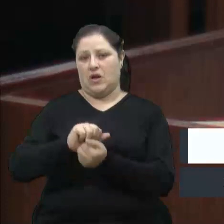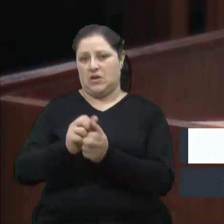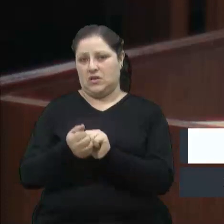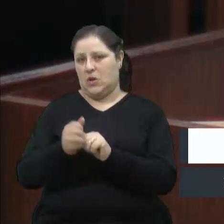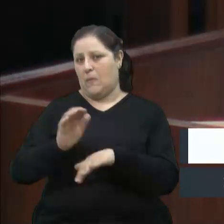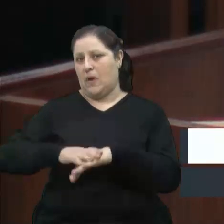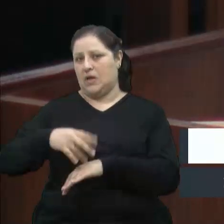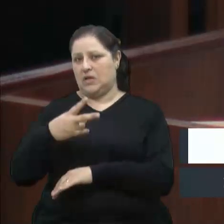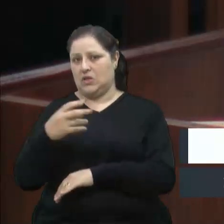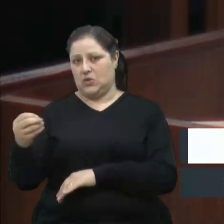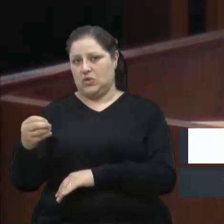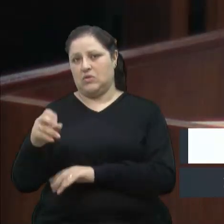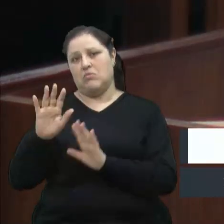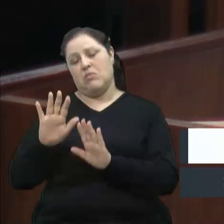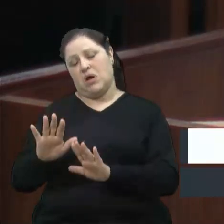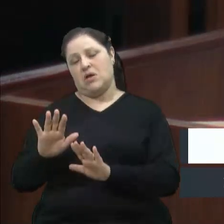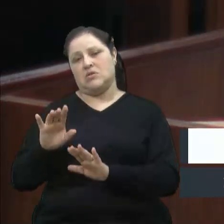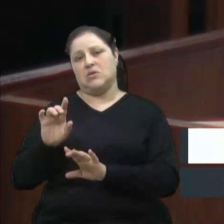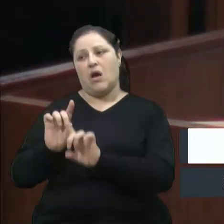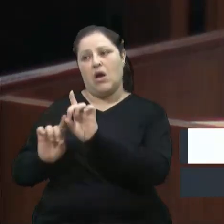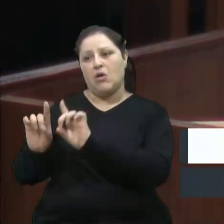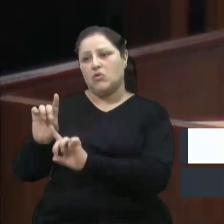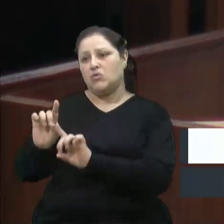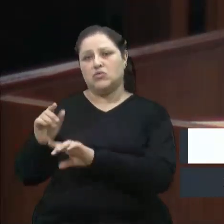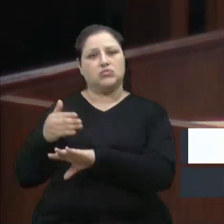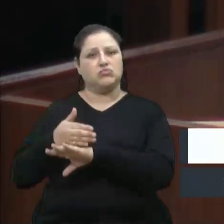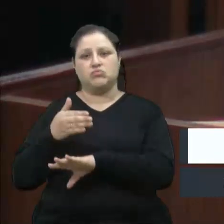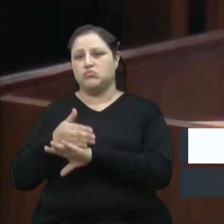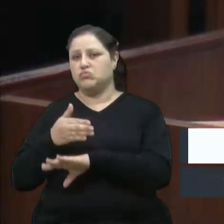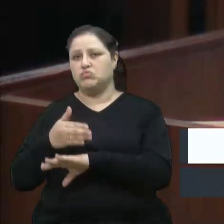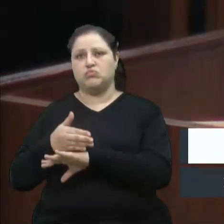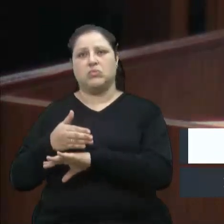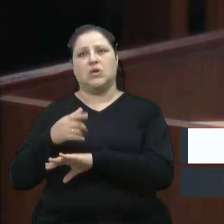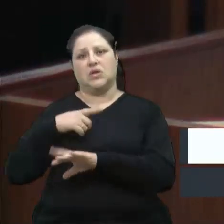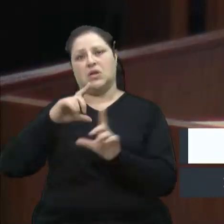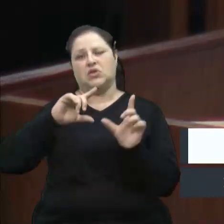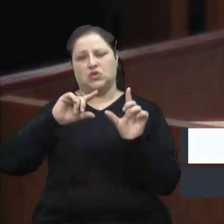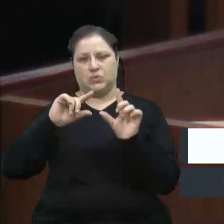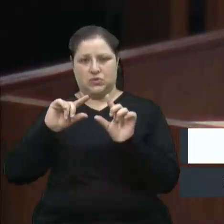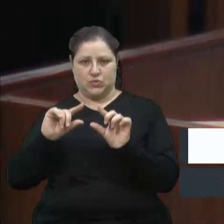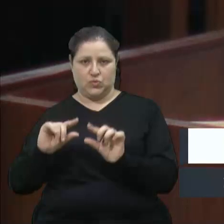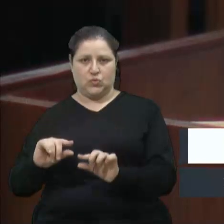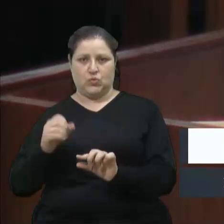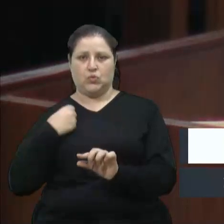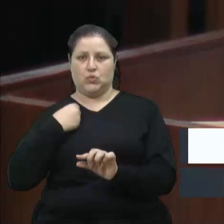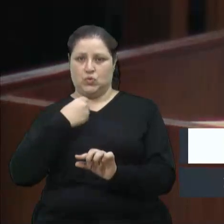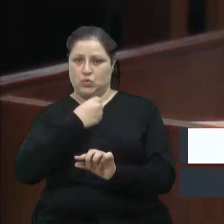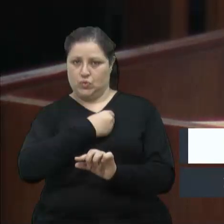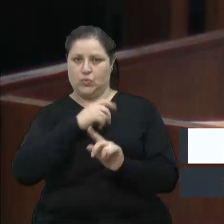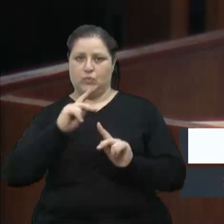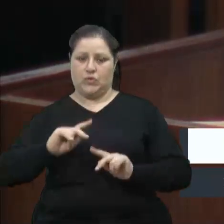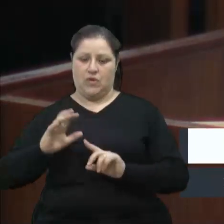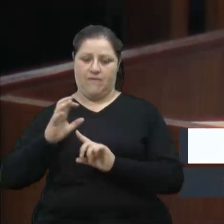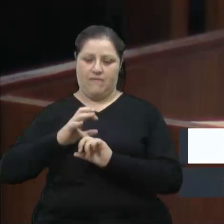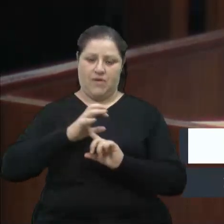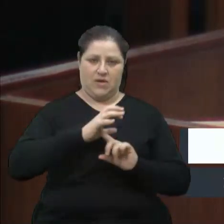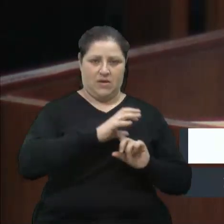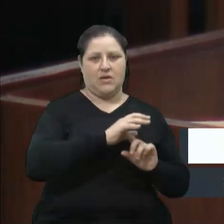eles foram deixando para trás, não foram mais, então deu uma caidinha no número de feirantes lá.